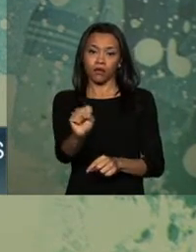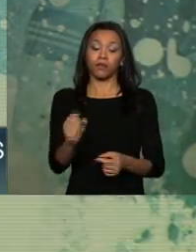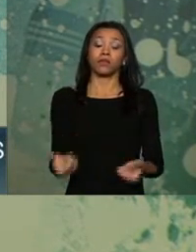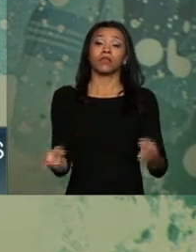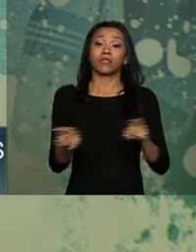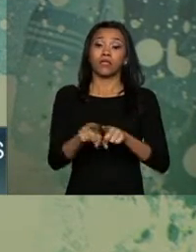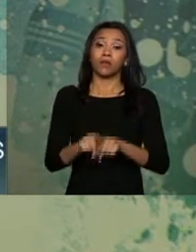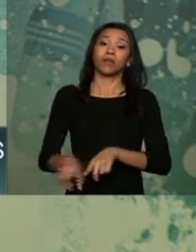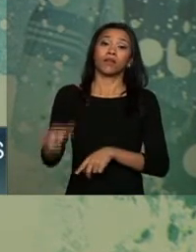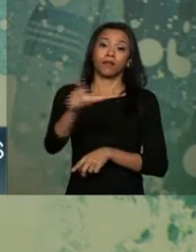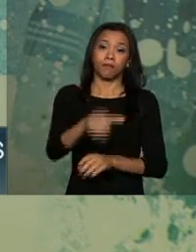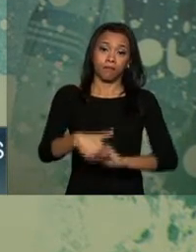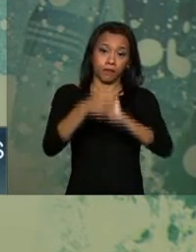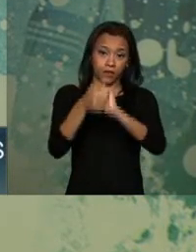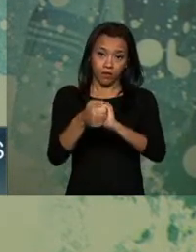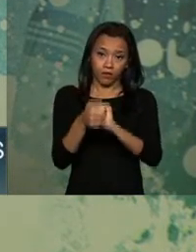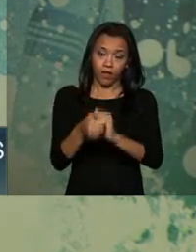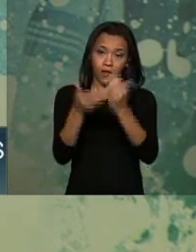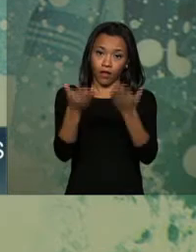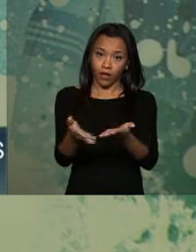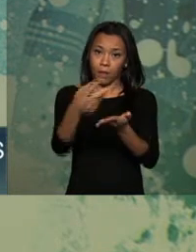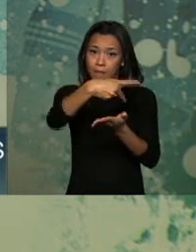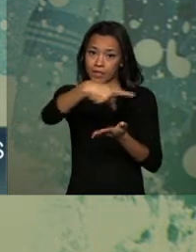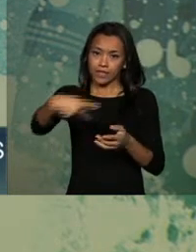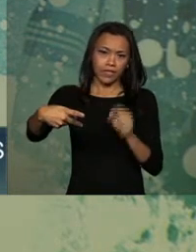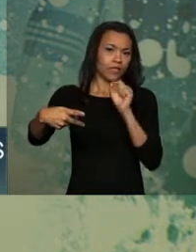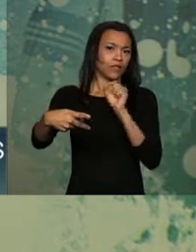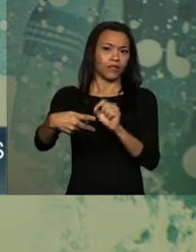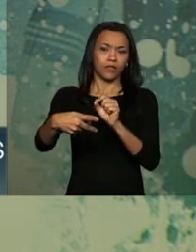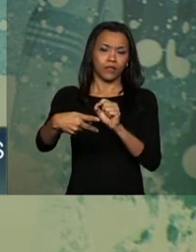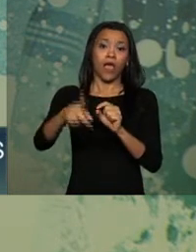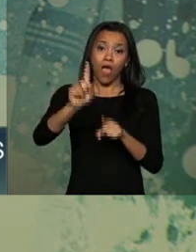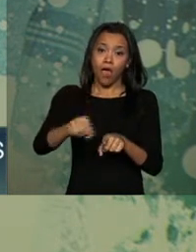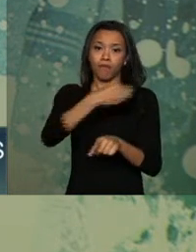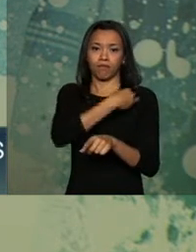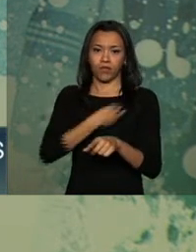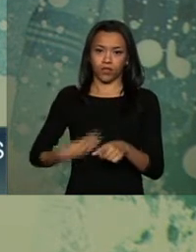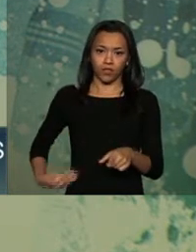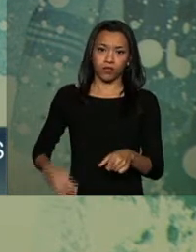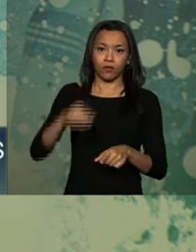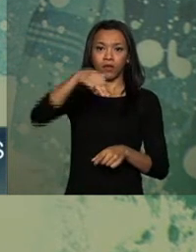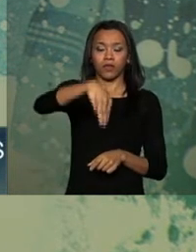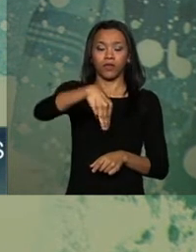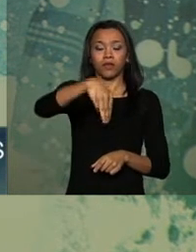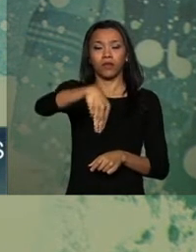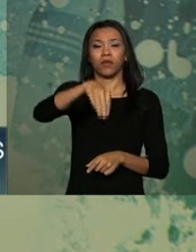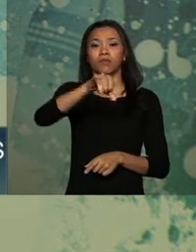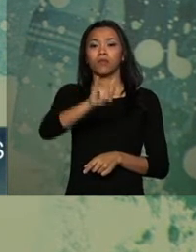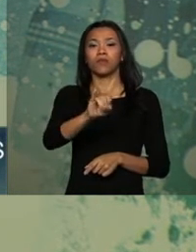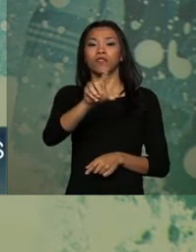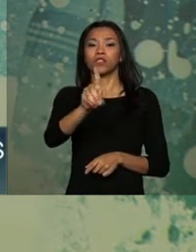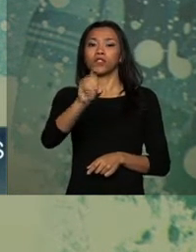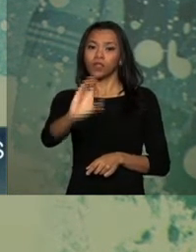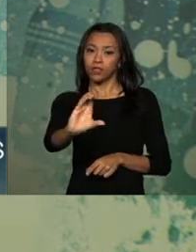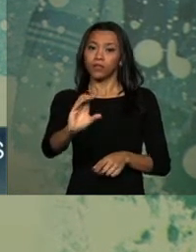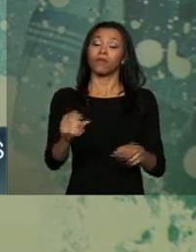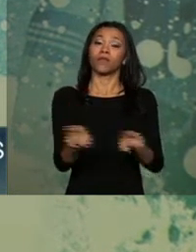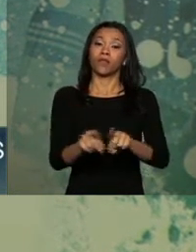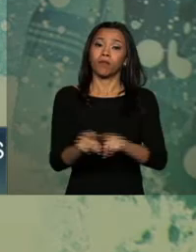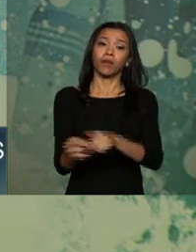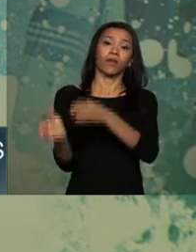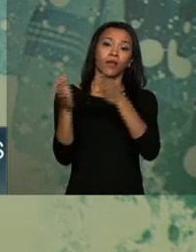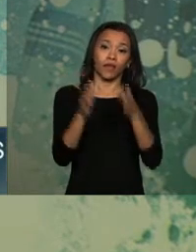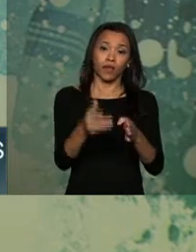companheiro Armando Monteiro, ministro do MIDIC, General Elito, ministro-chefe do